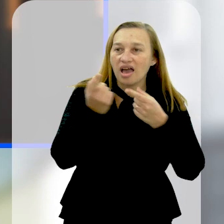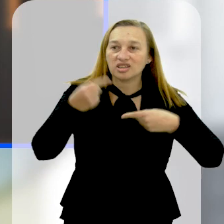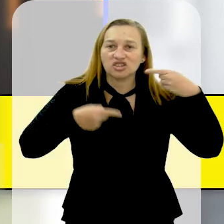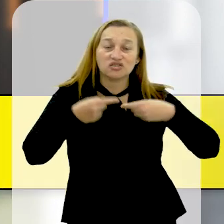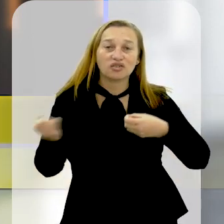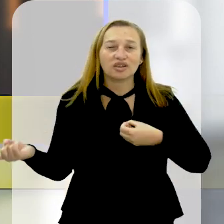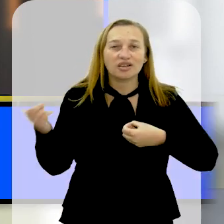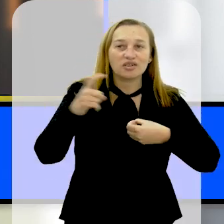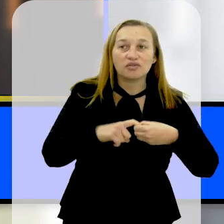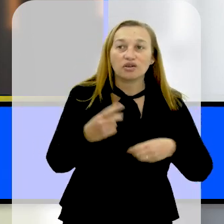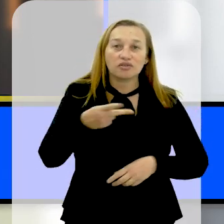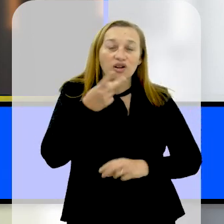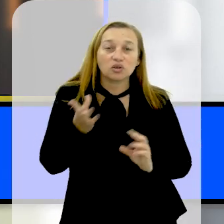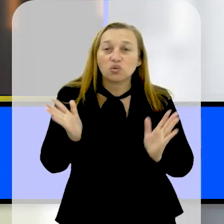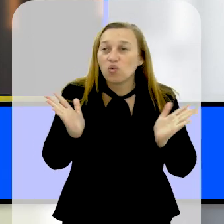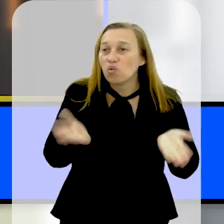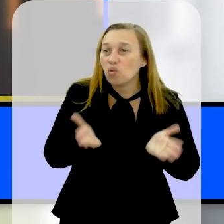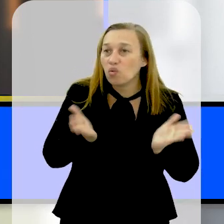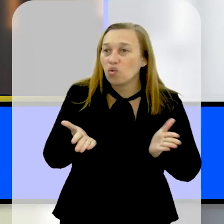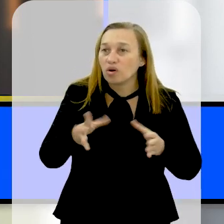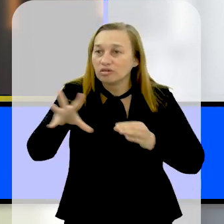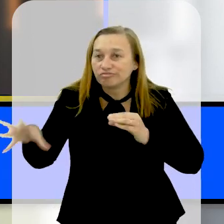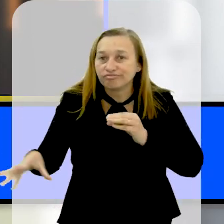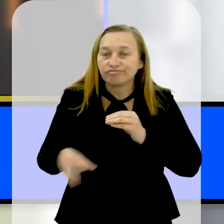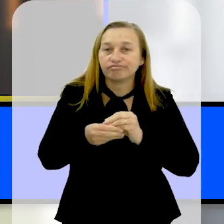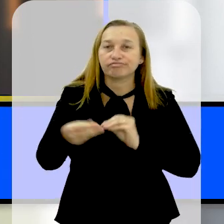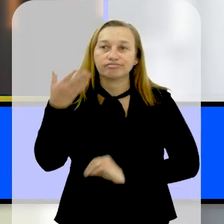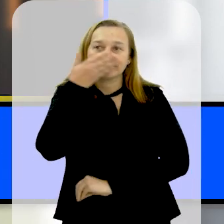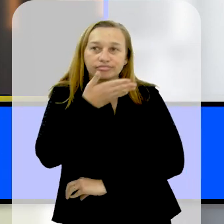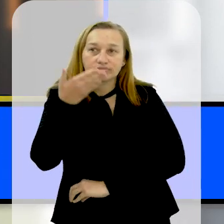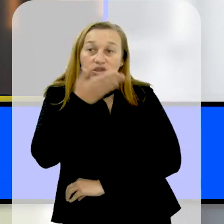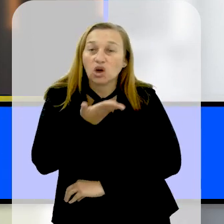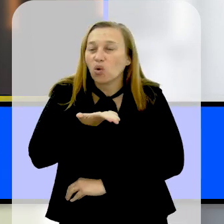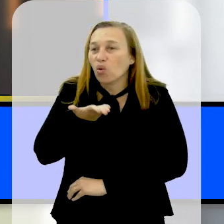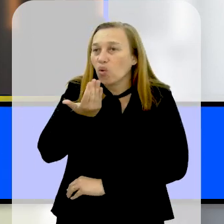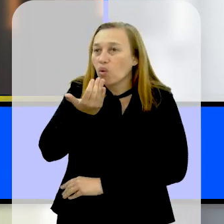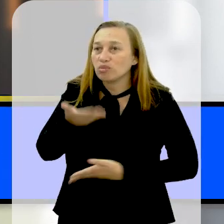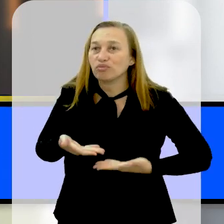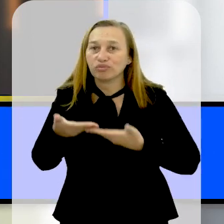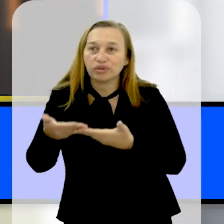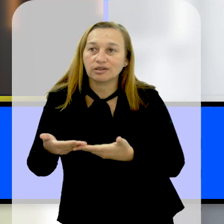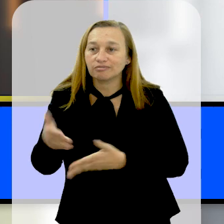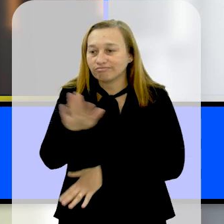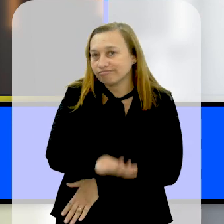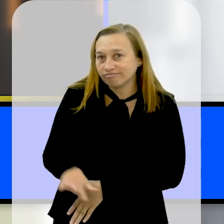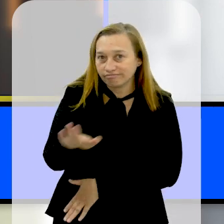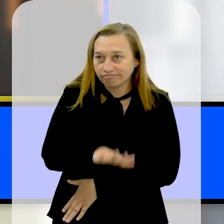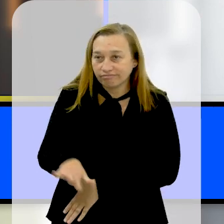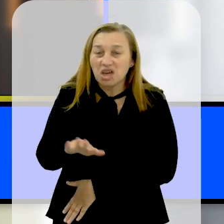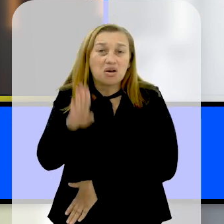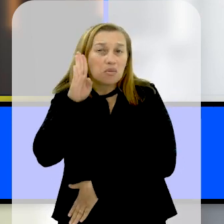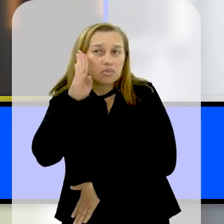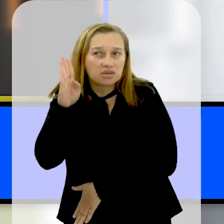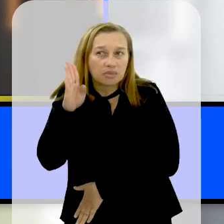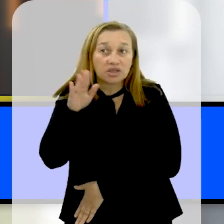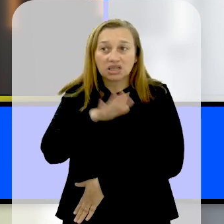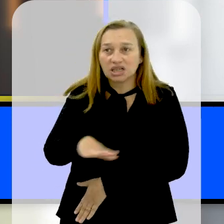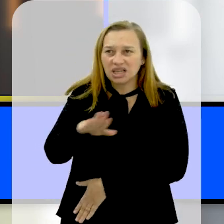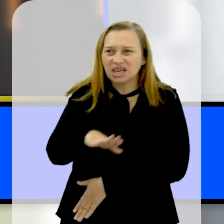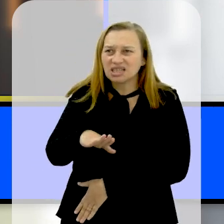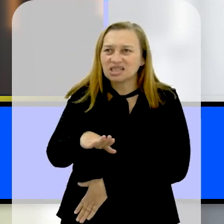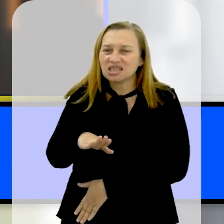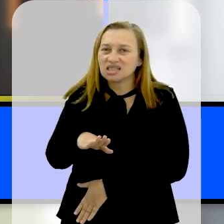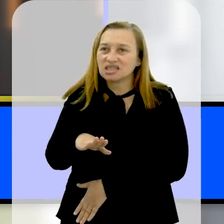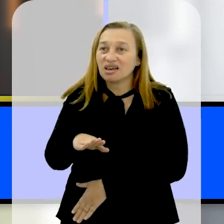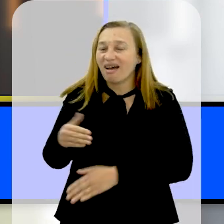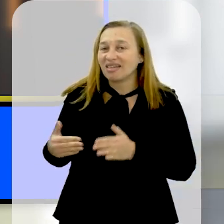O Alerj Debate está de volta falando hoje sobre a adição do açúcar em alimentos oferecidos para as crianças, principalmente